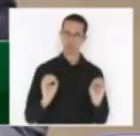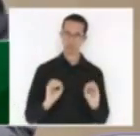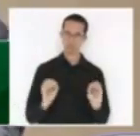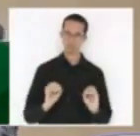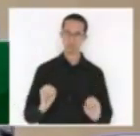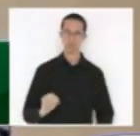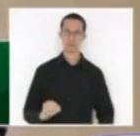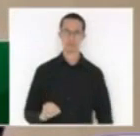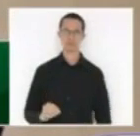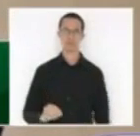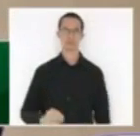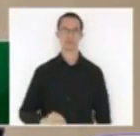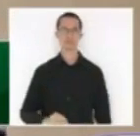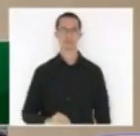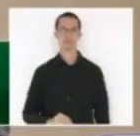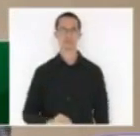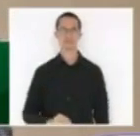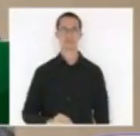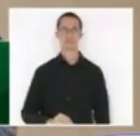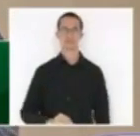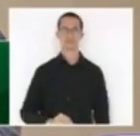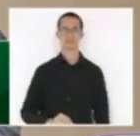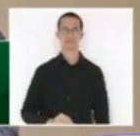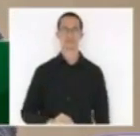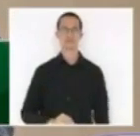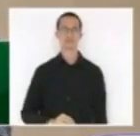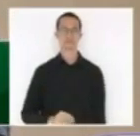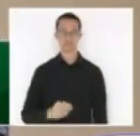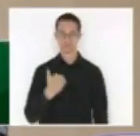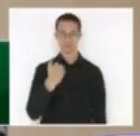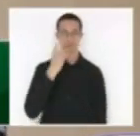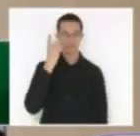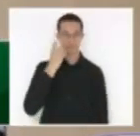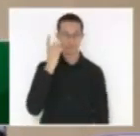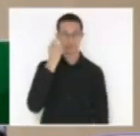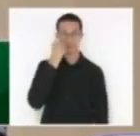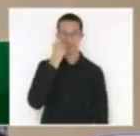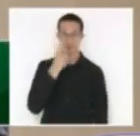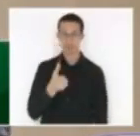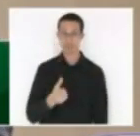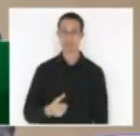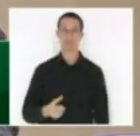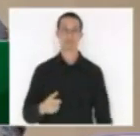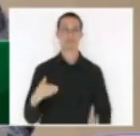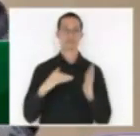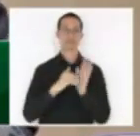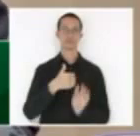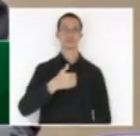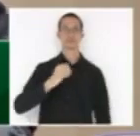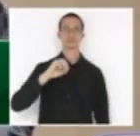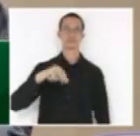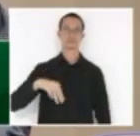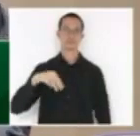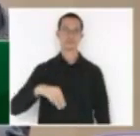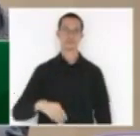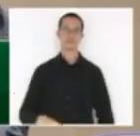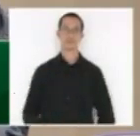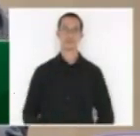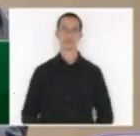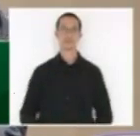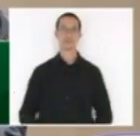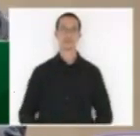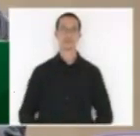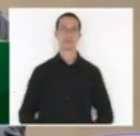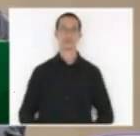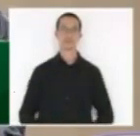Valeu. Seja bem-vindo à casa, prefeito. Deputado César Valduga, Vossa Excelência tem um tempo de até 10 minutos para as breves comunicações